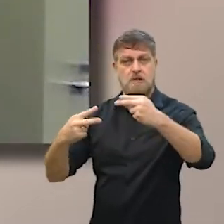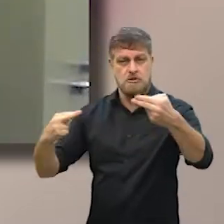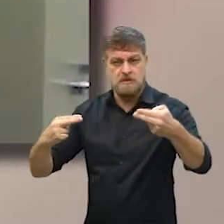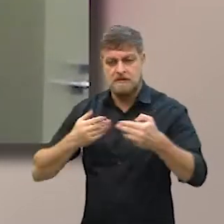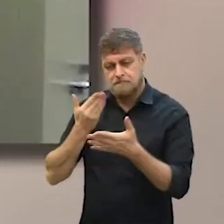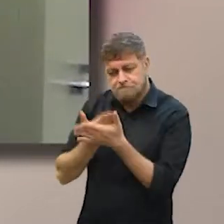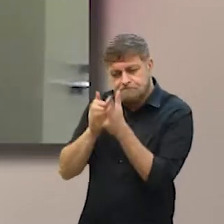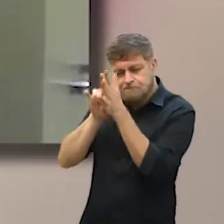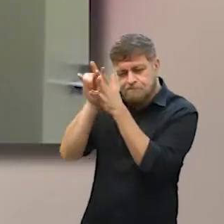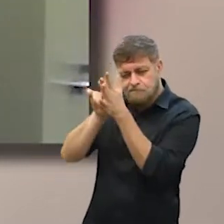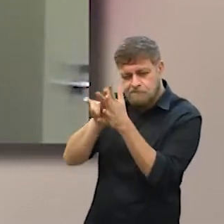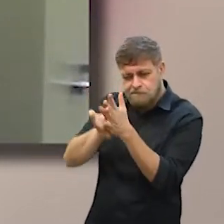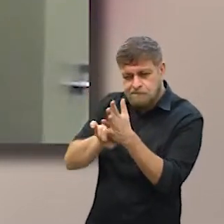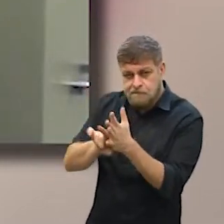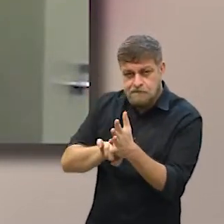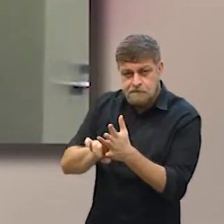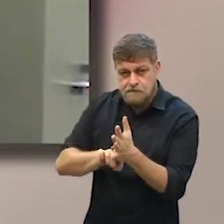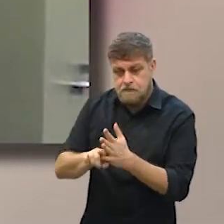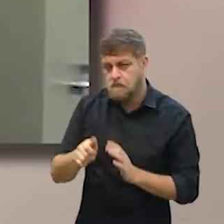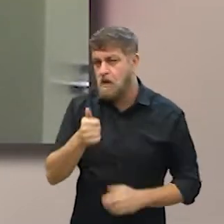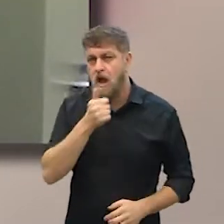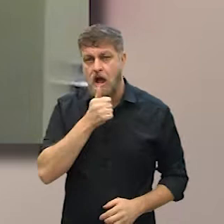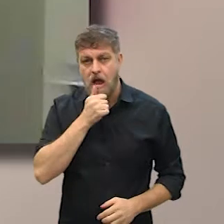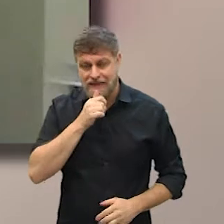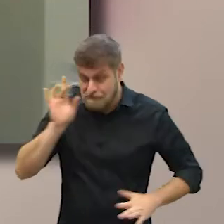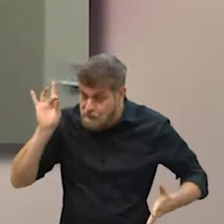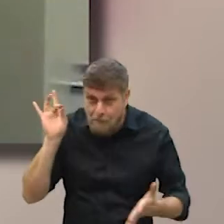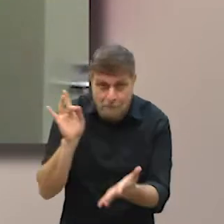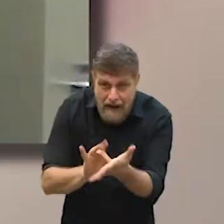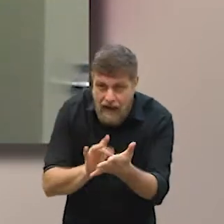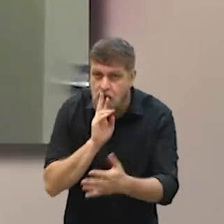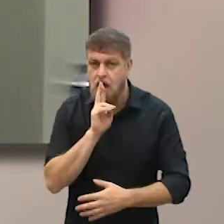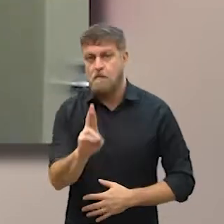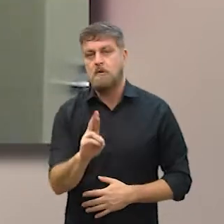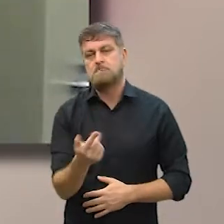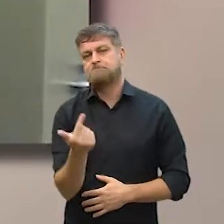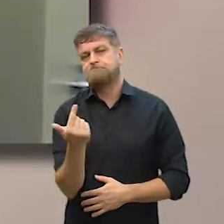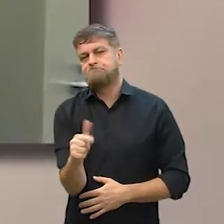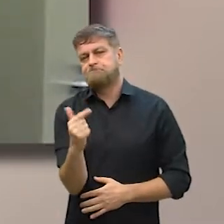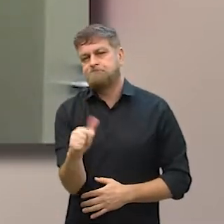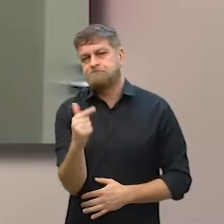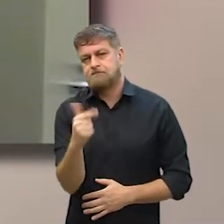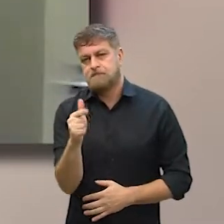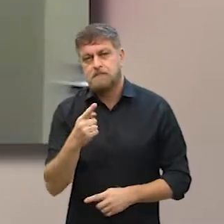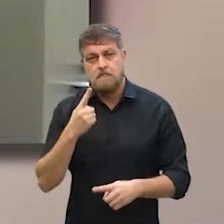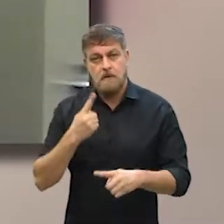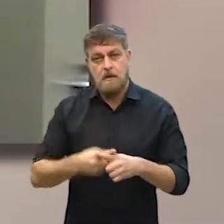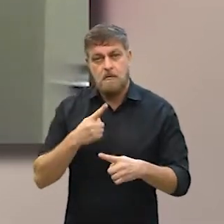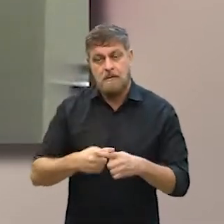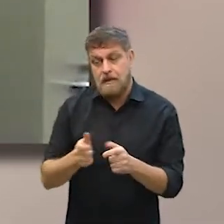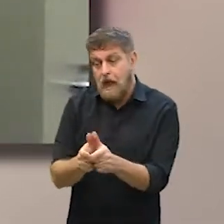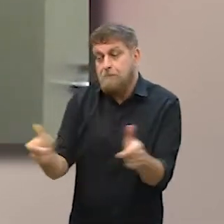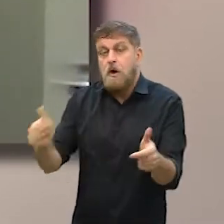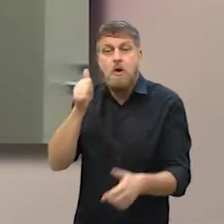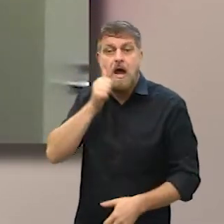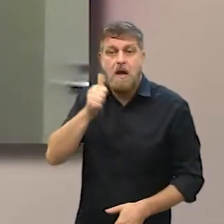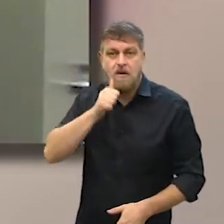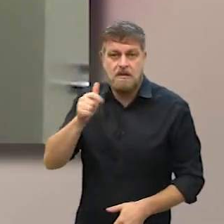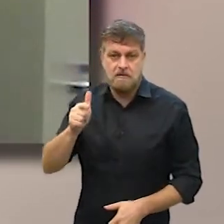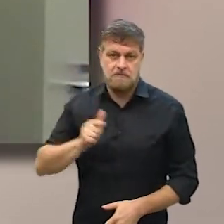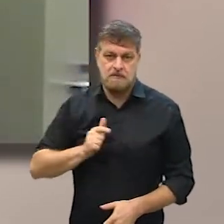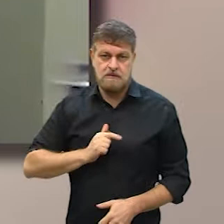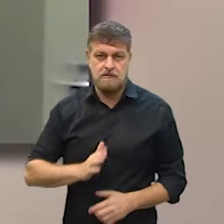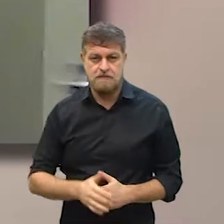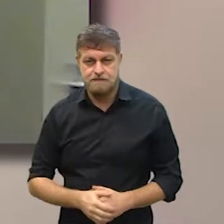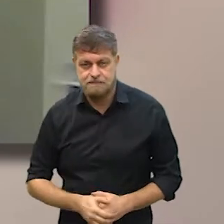genética que vêm sendo estudados mas a gente ainda não tem uma resposta 100% perde por quê que é bem mais as